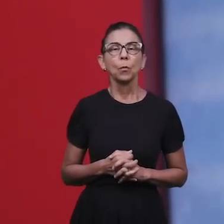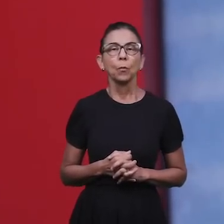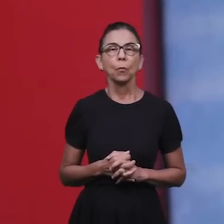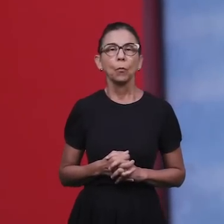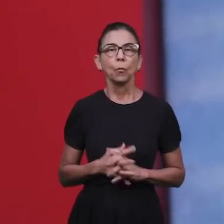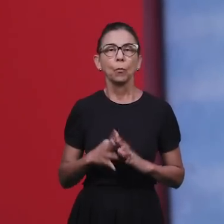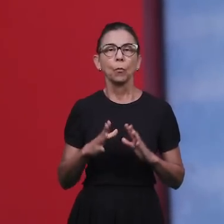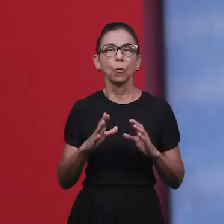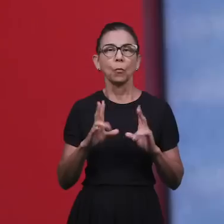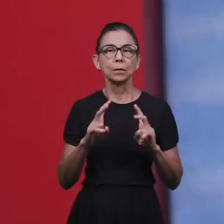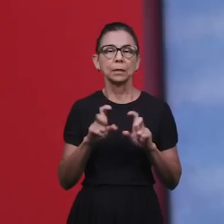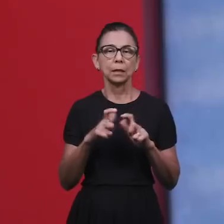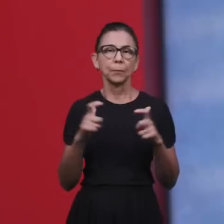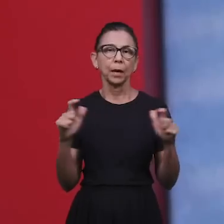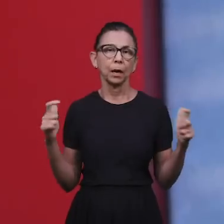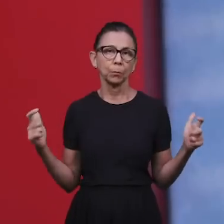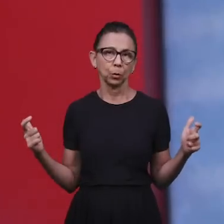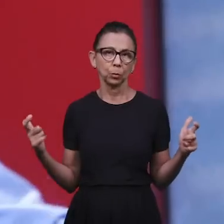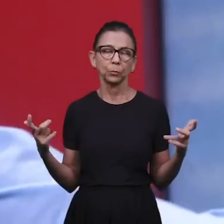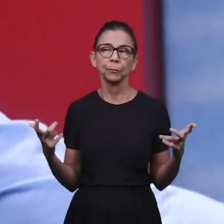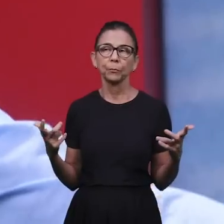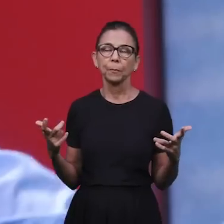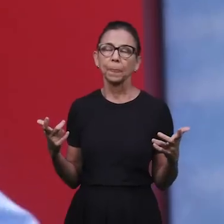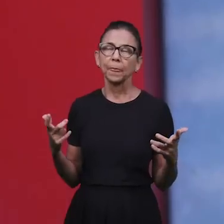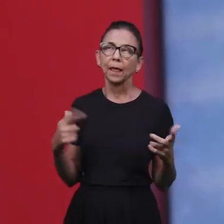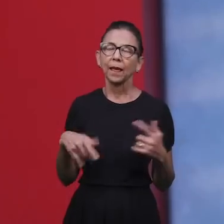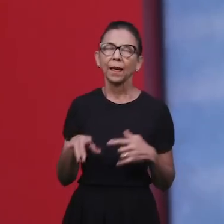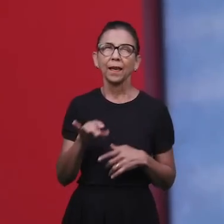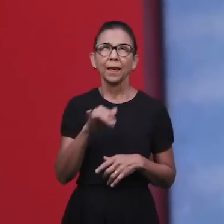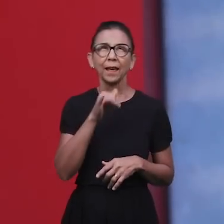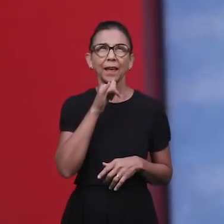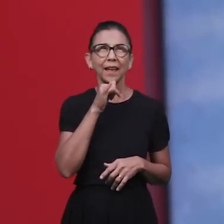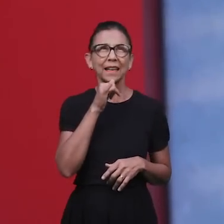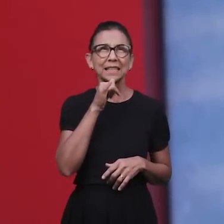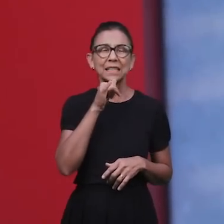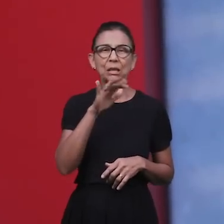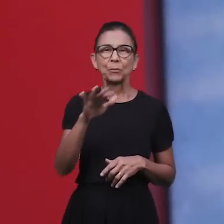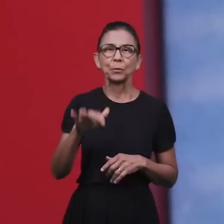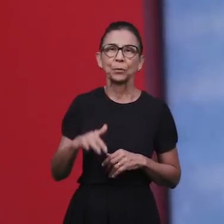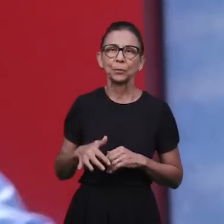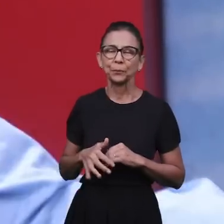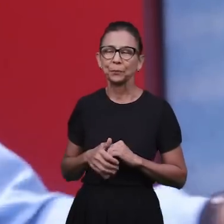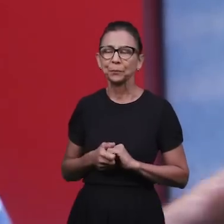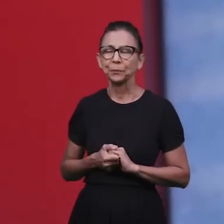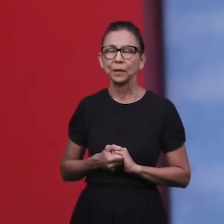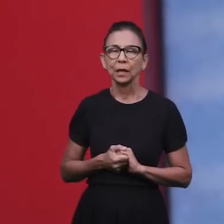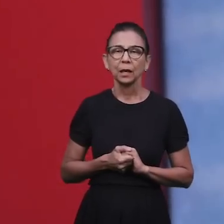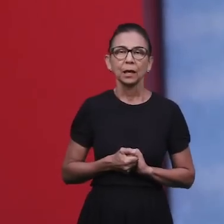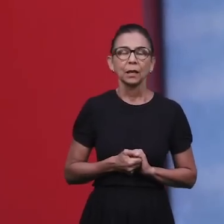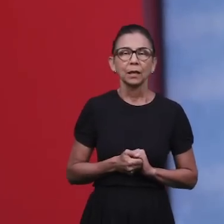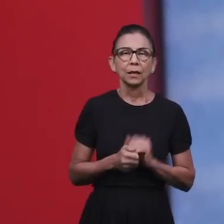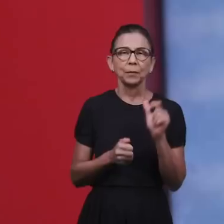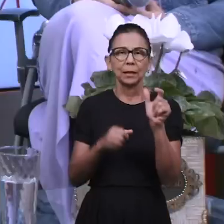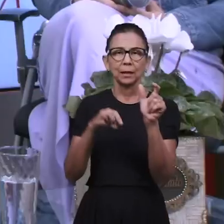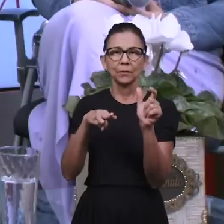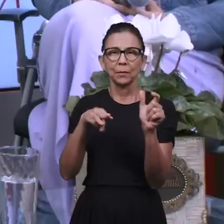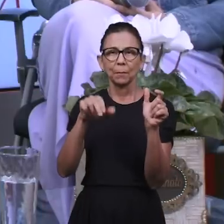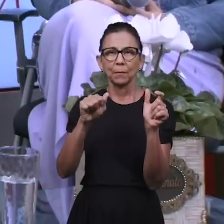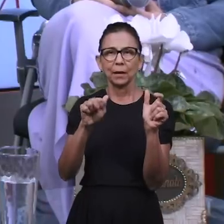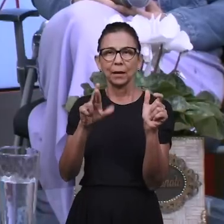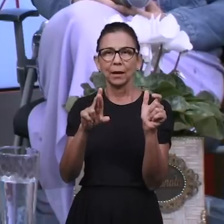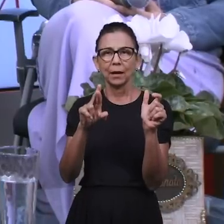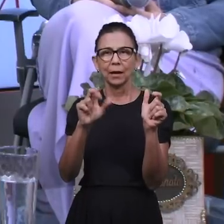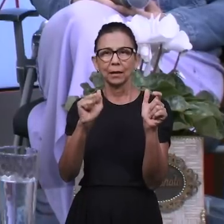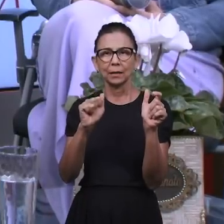tive a curiosidade de fazer, como é que os jovens falam quando pega e vê tudo de uma vez? Maratonar. Maratonar,